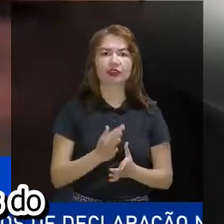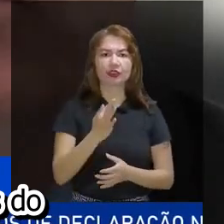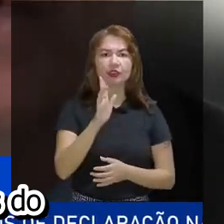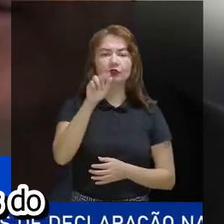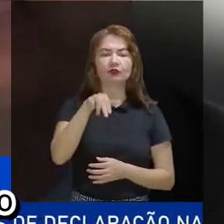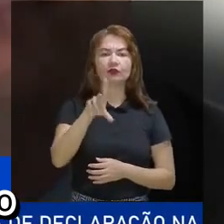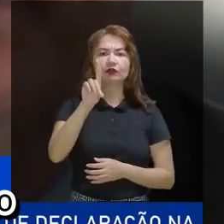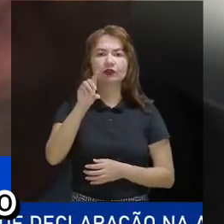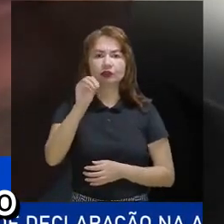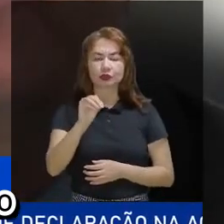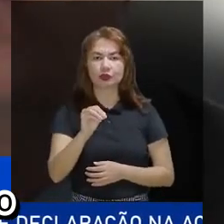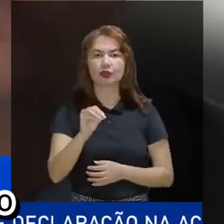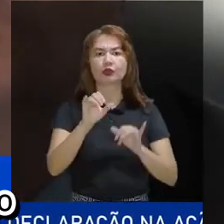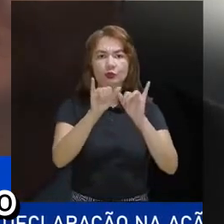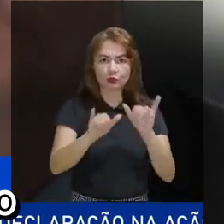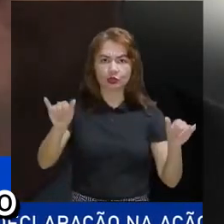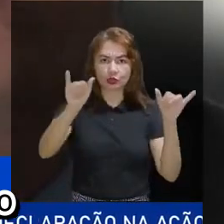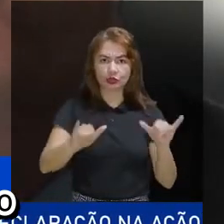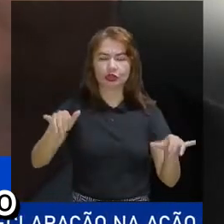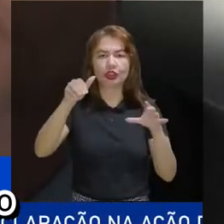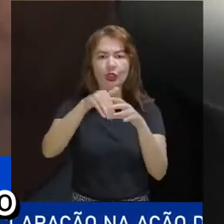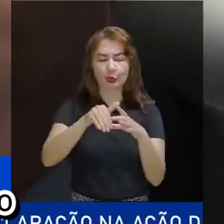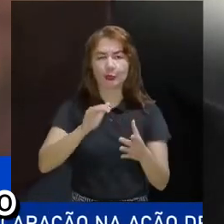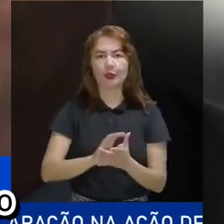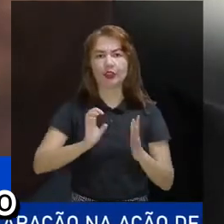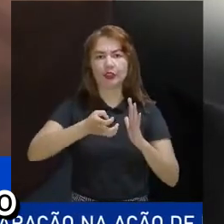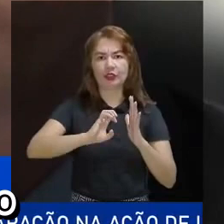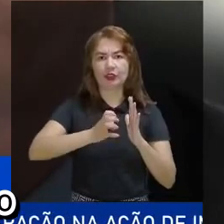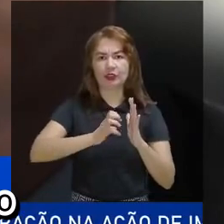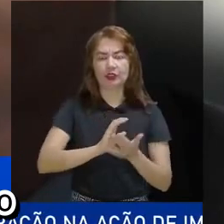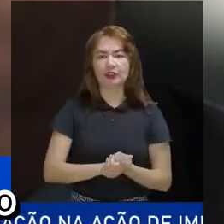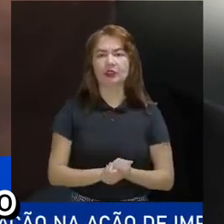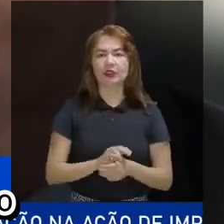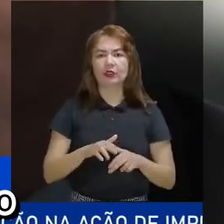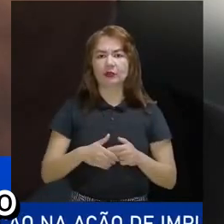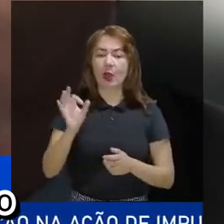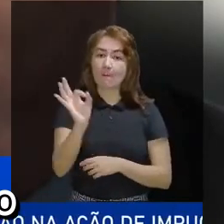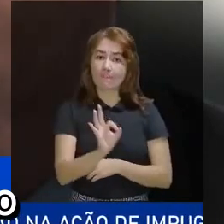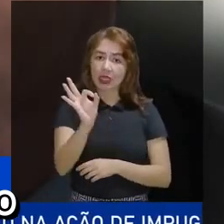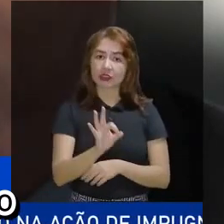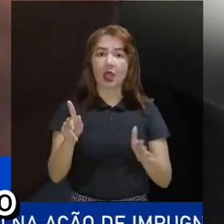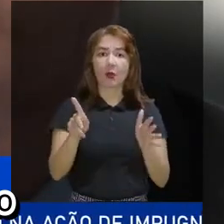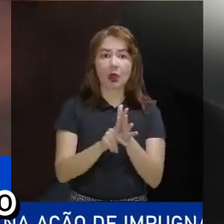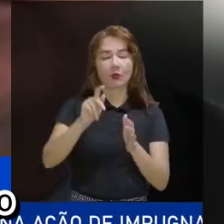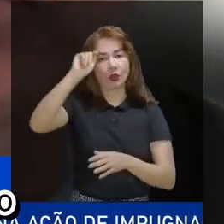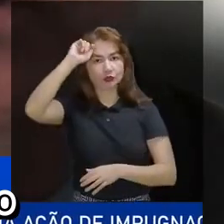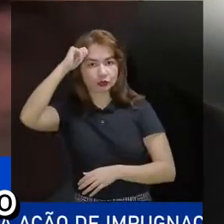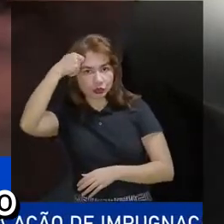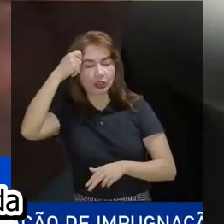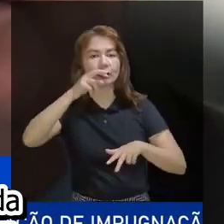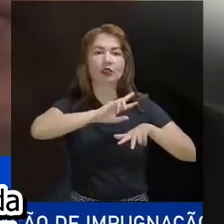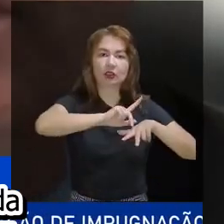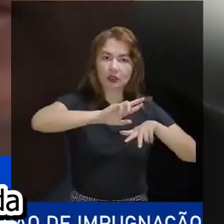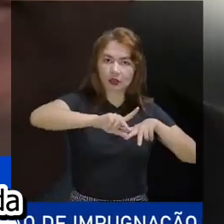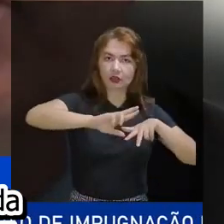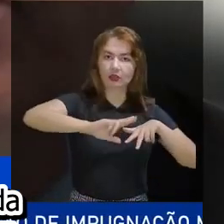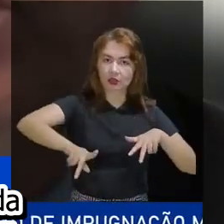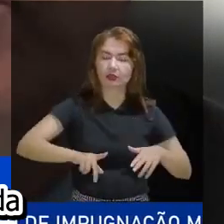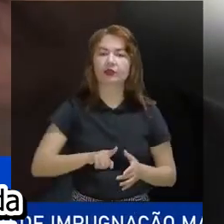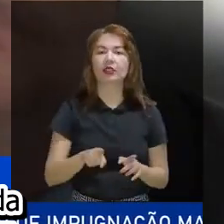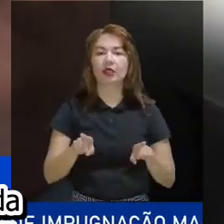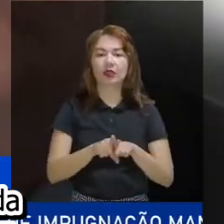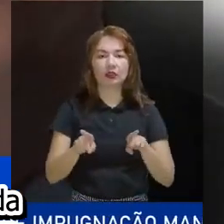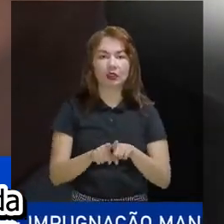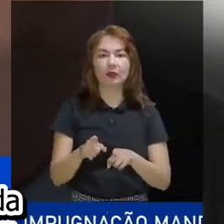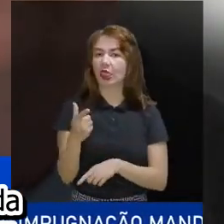Campanha, adotados pela direção nacional do partido, no tocante aos percentuais devidos às cotas de gênero e racial,